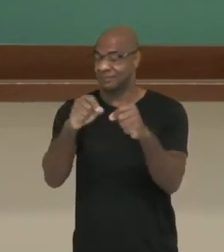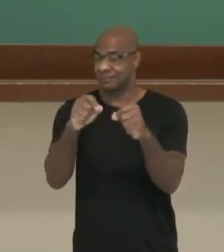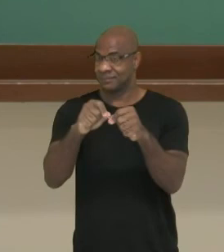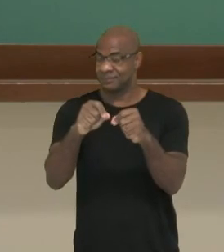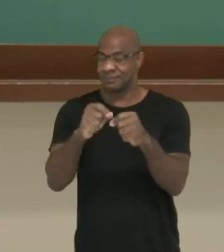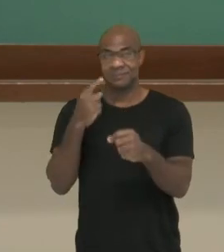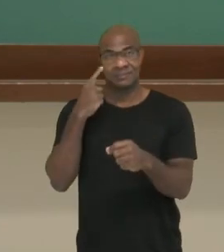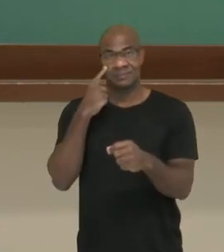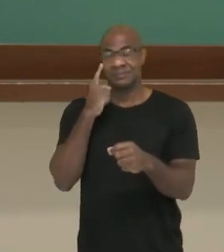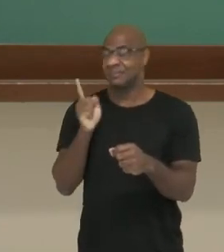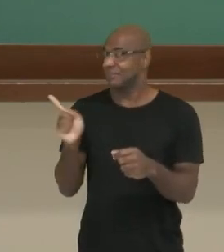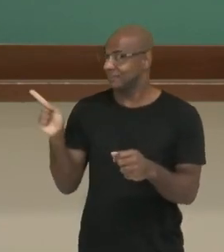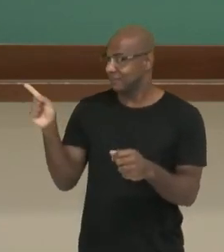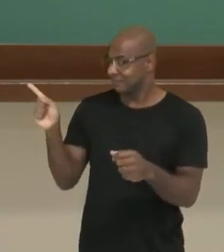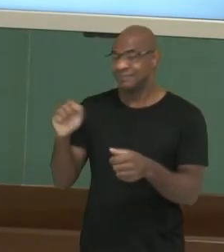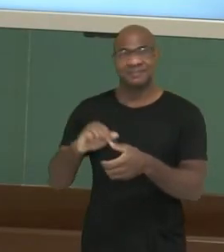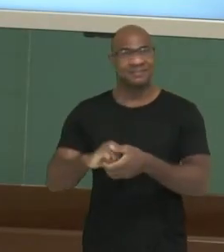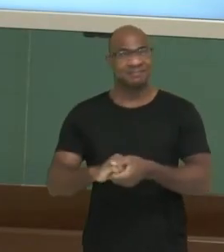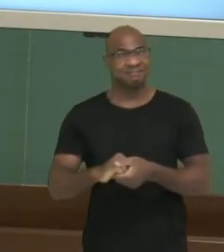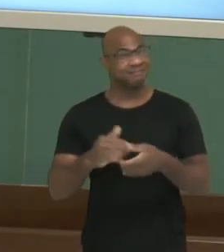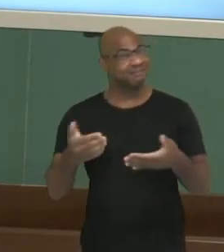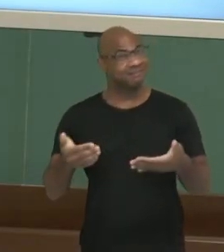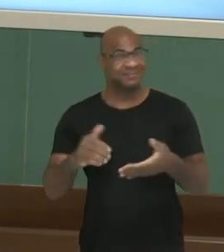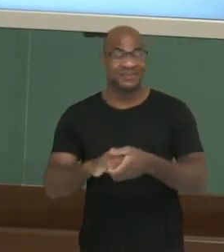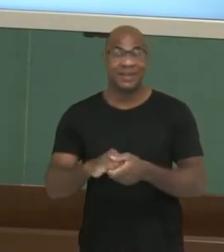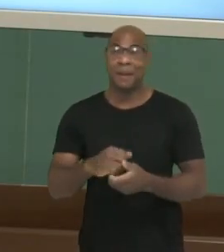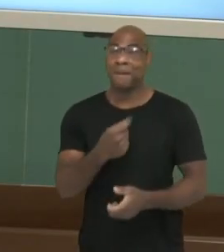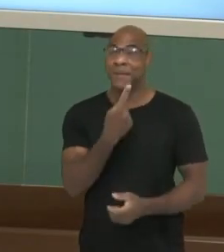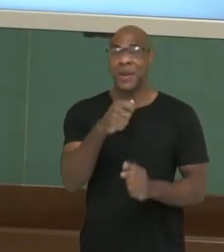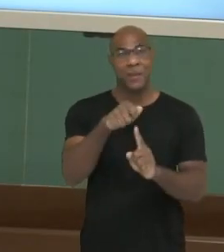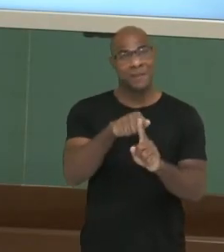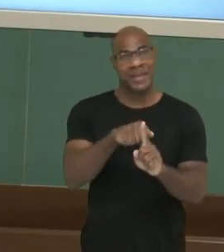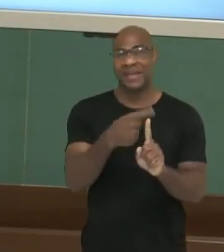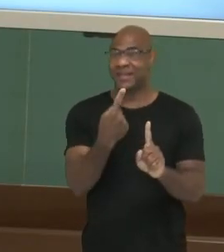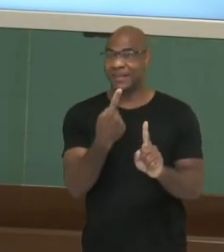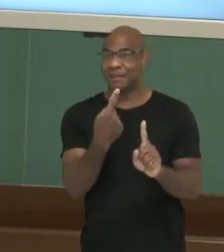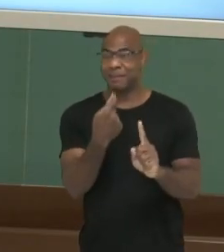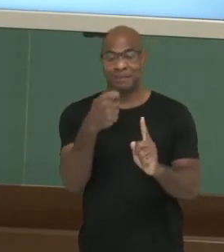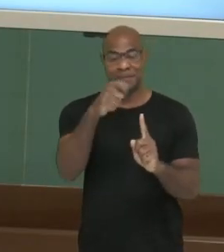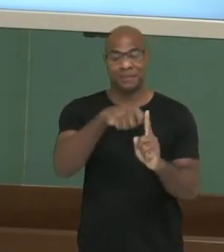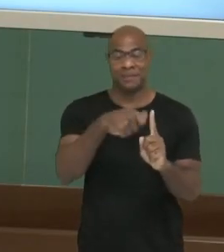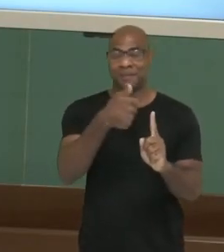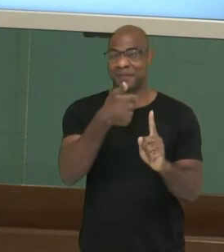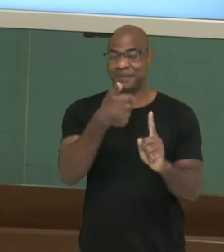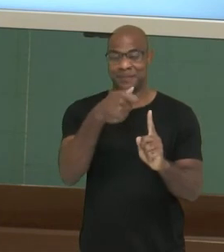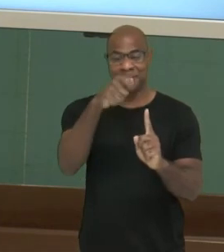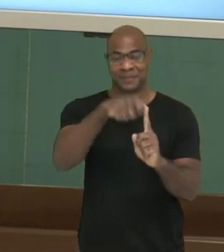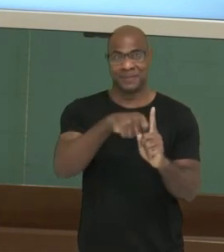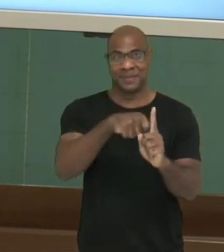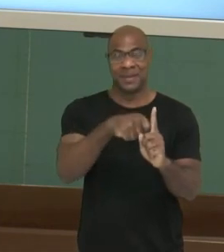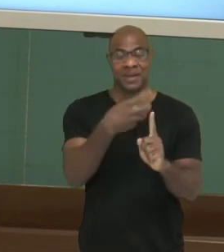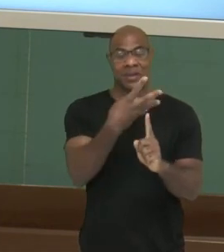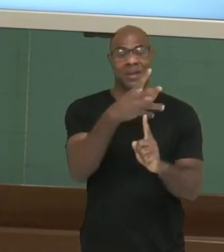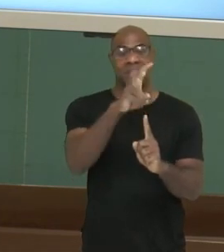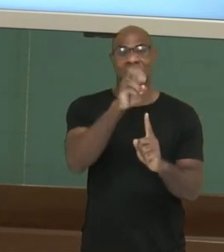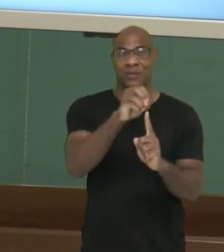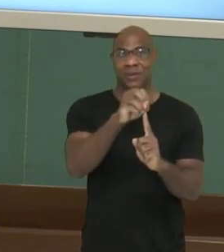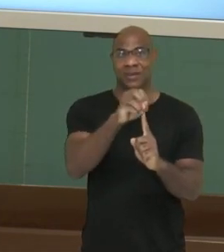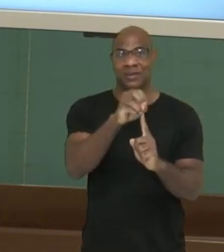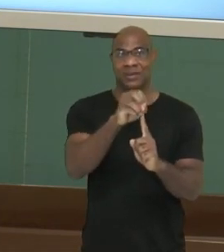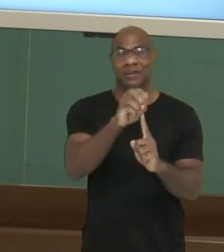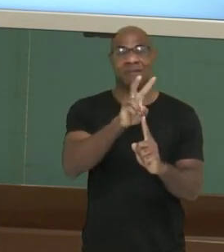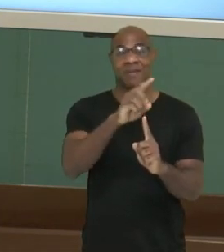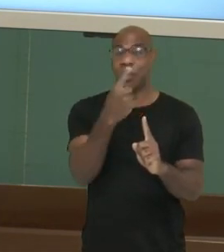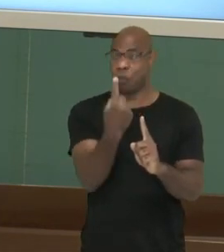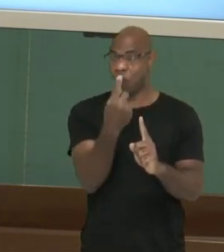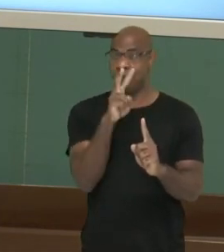lá então? Olha lá, para o primeiro mês, para a primeira parcela, 450, eu tenho o capital 1, que eu vou chamar de